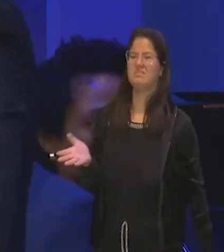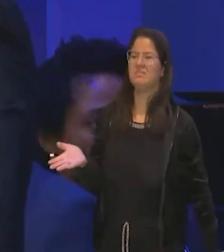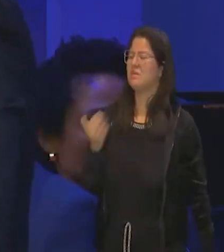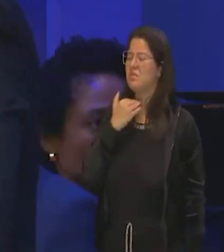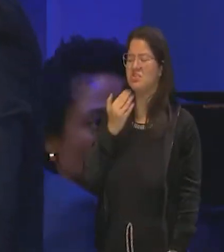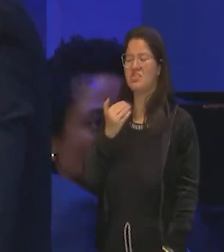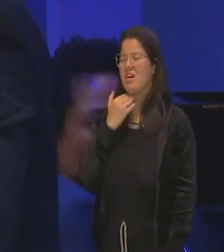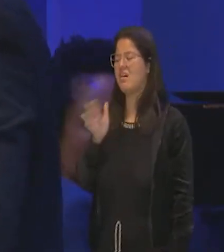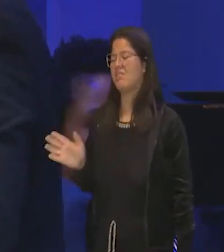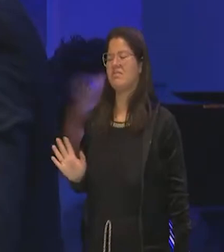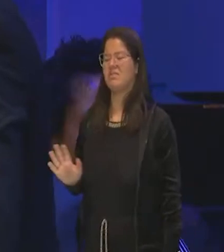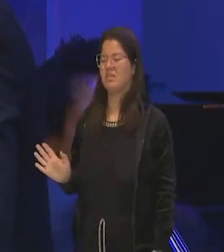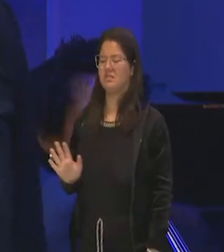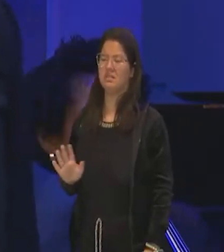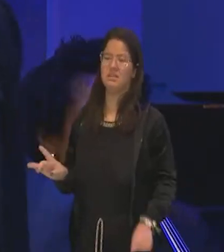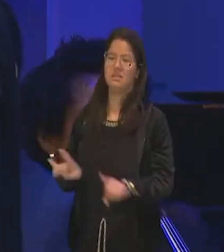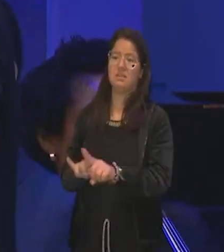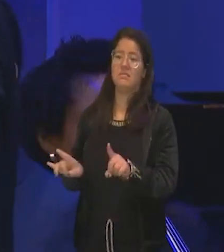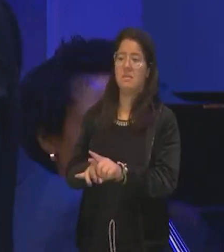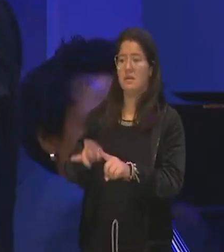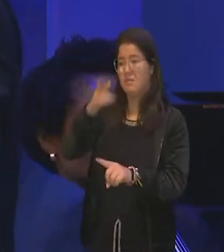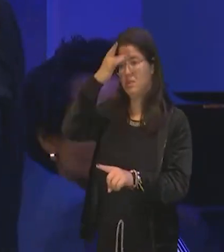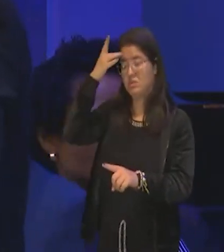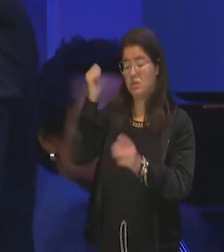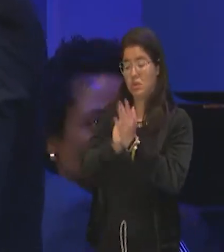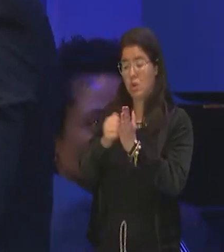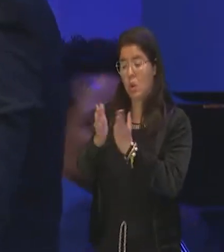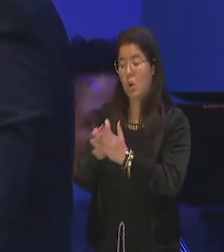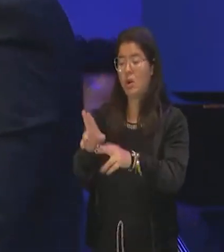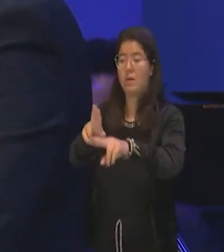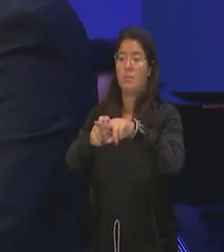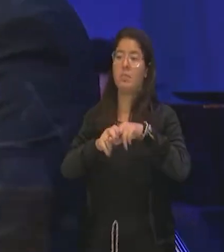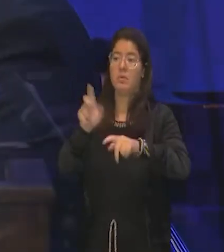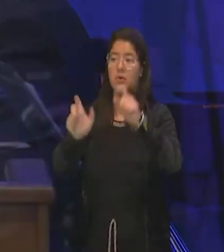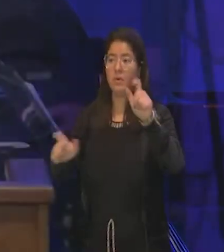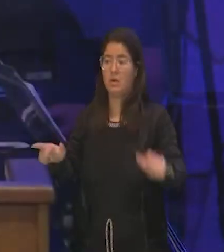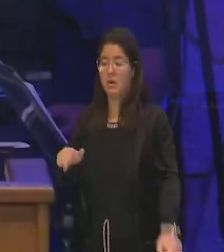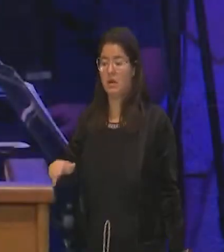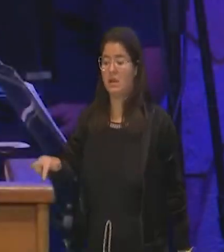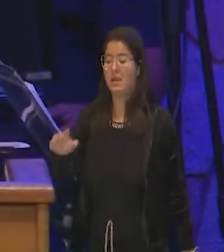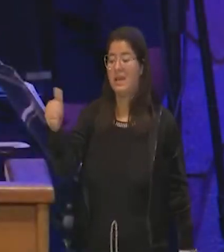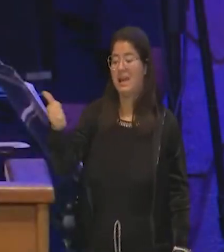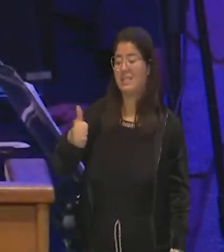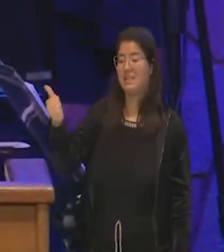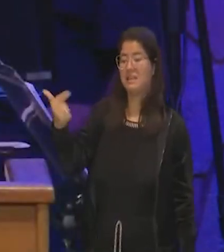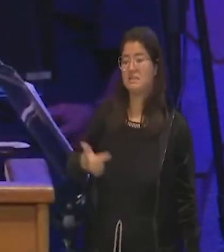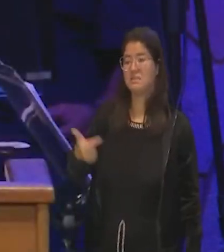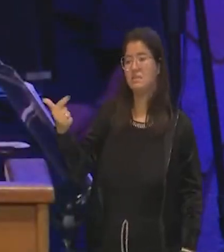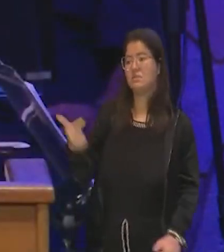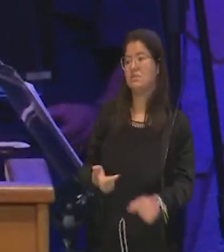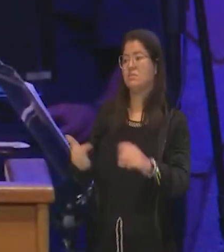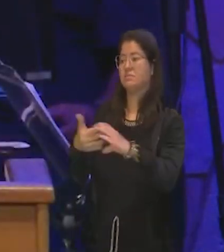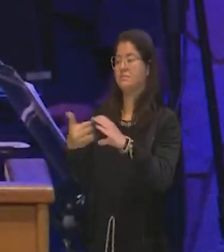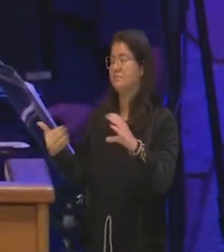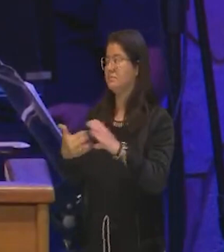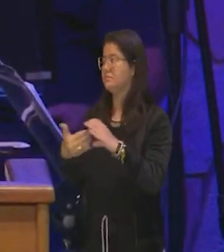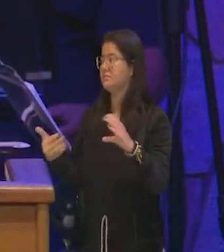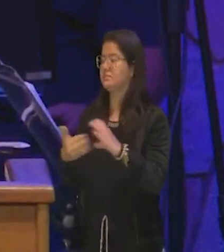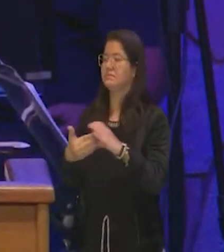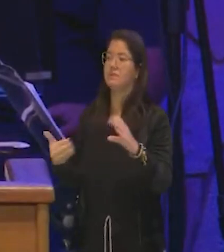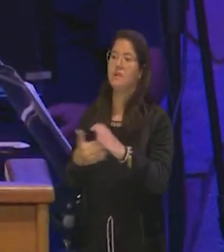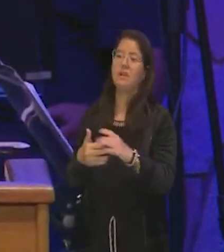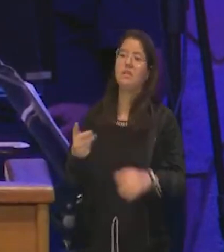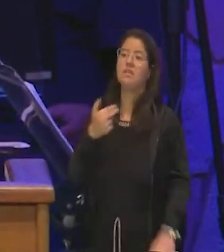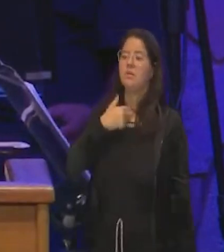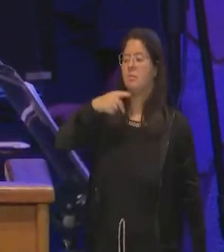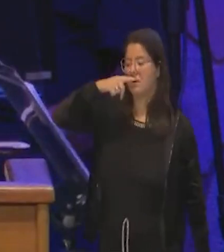orando pelo irmão contencioso. A 12ª característica é ser não avarento